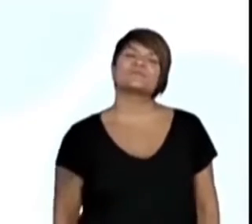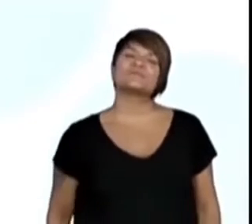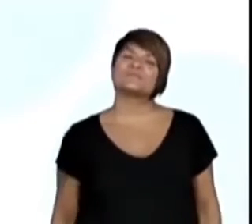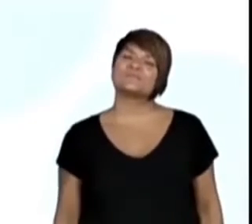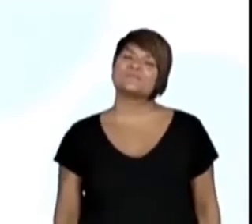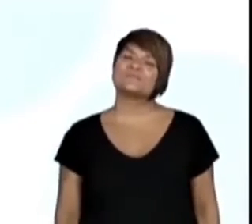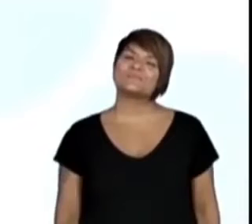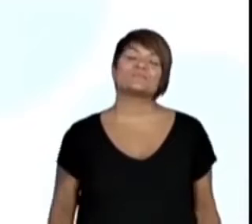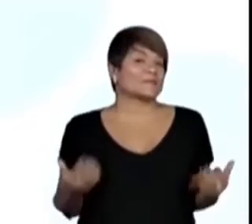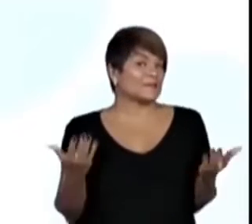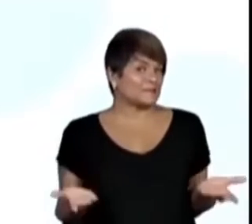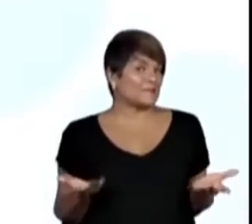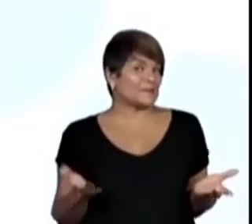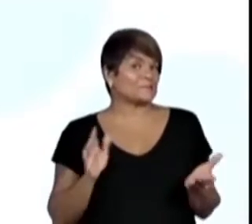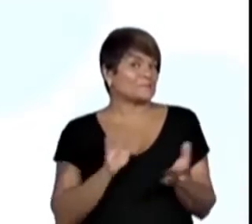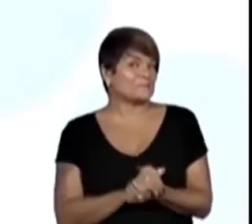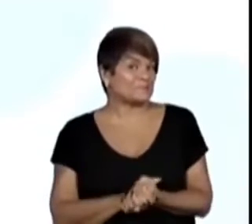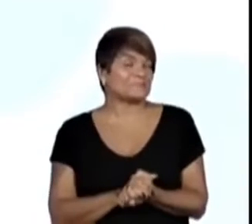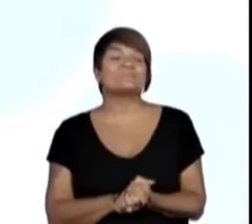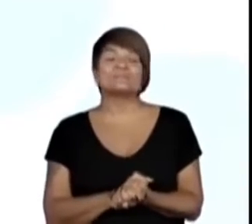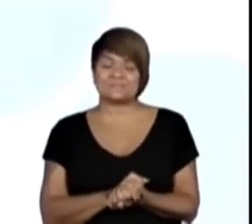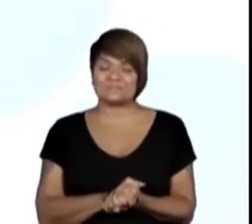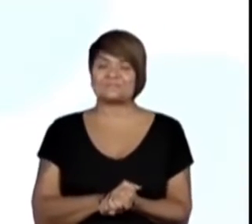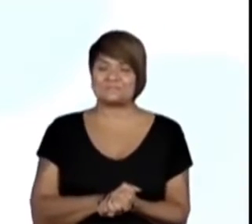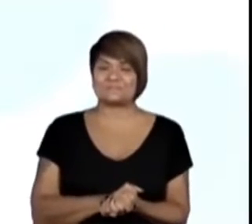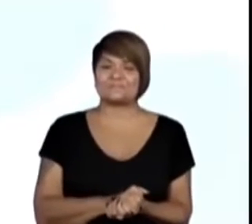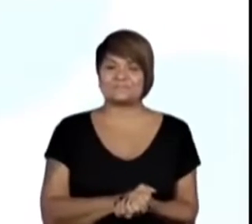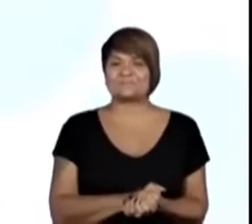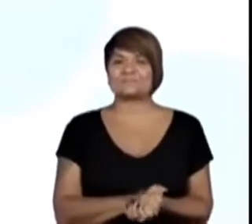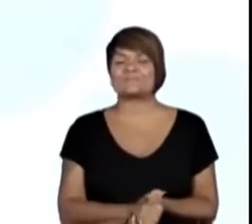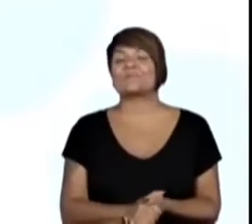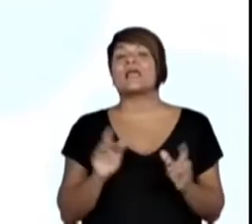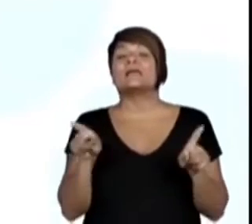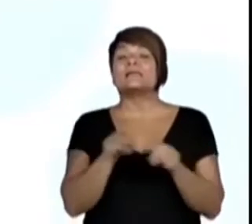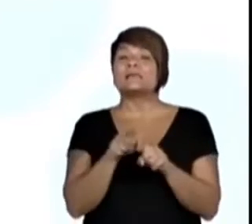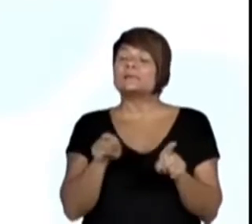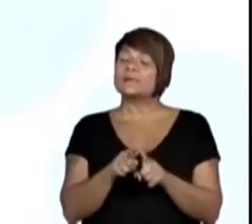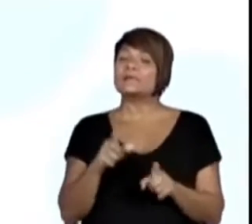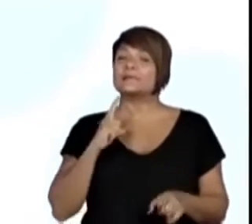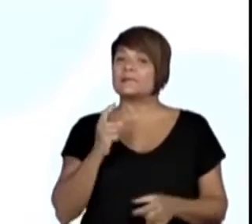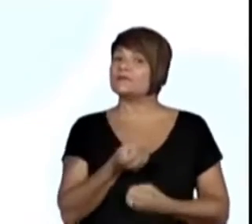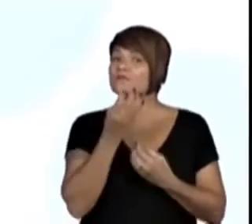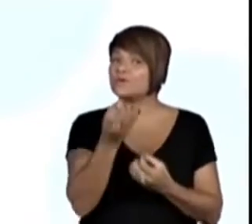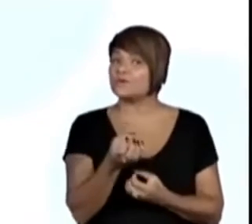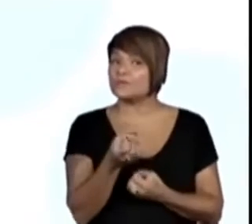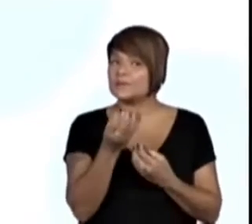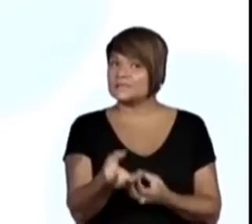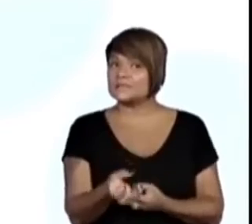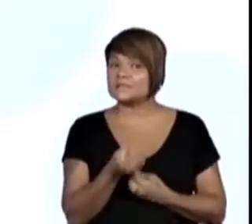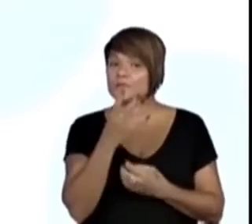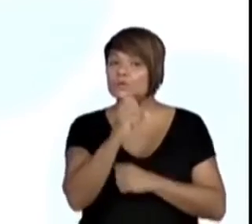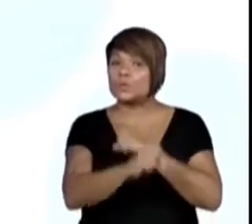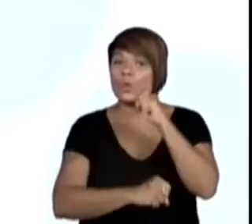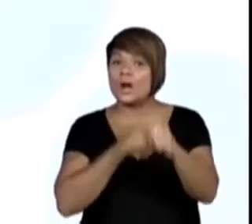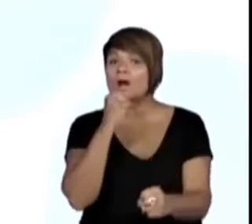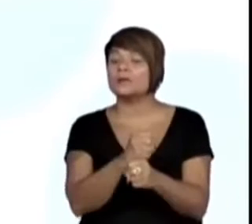dezembro. Isso aí. Olha que legal. Também temos a informação do ano que nós